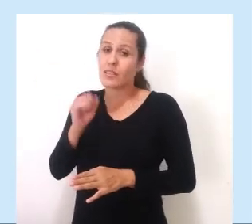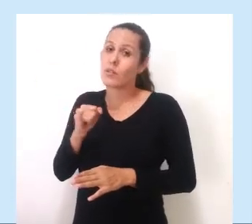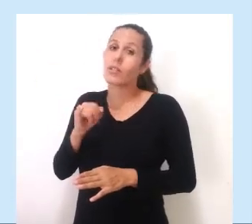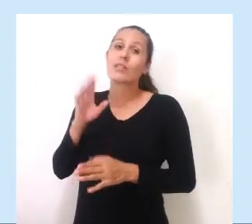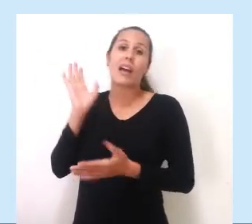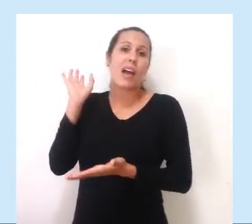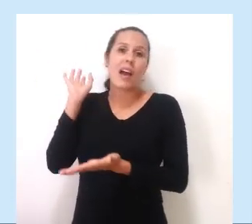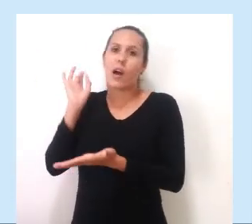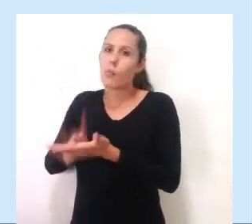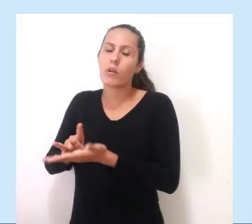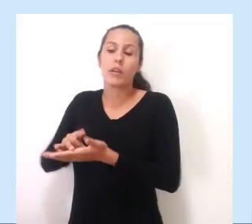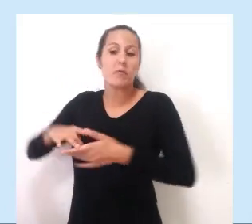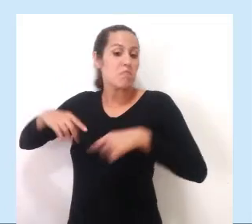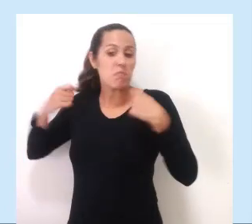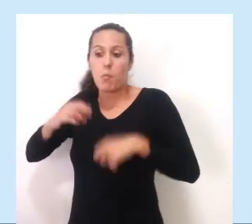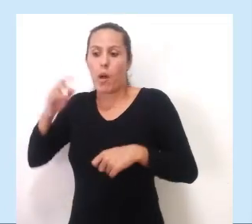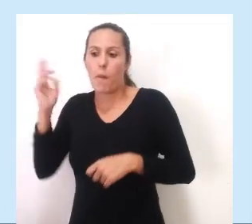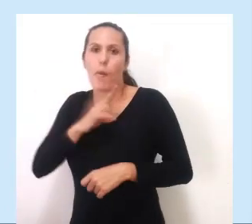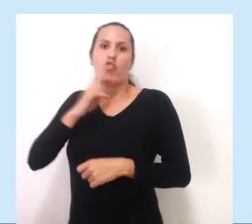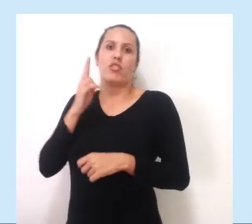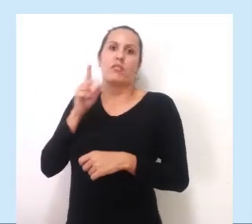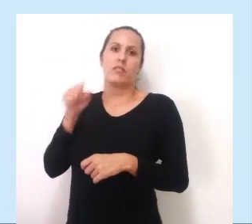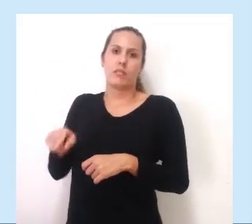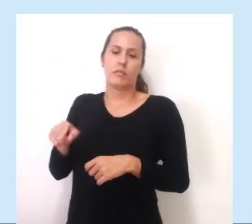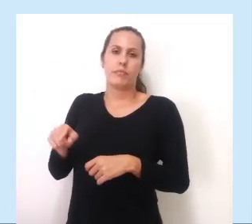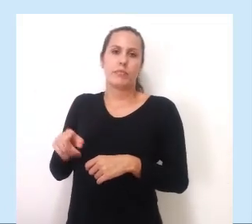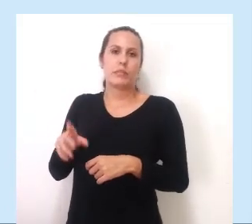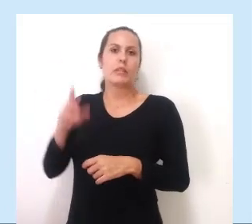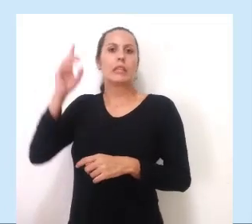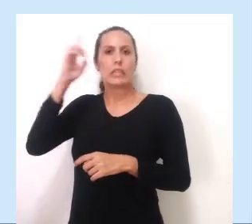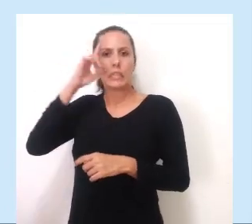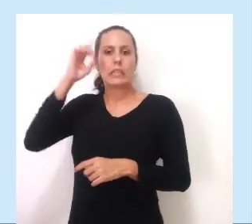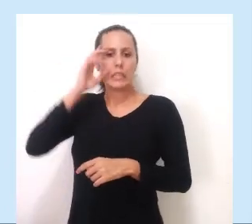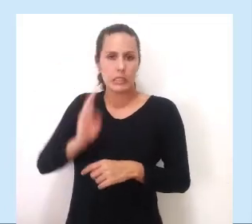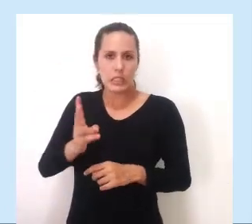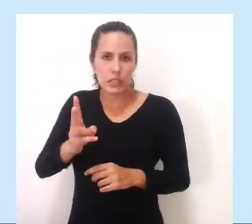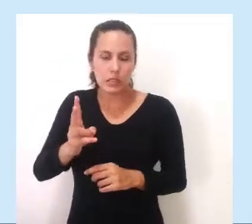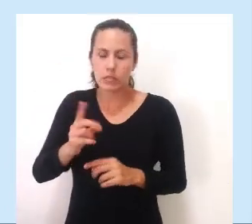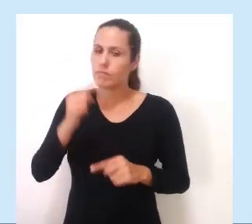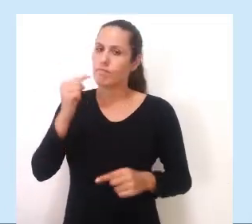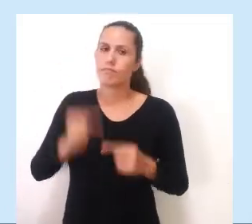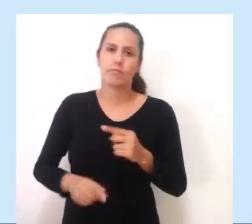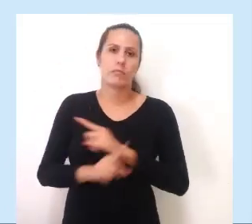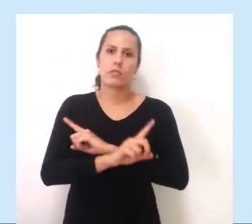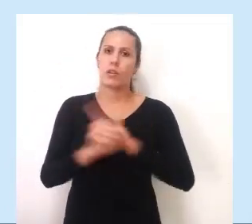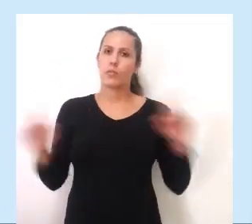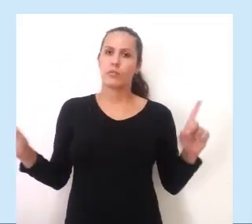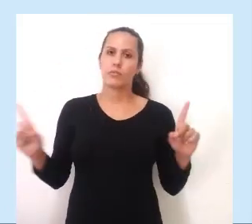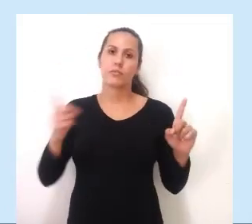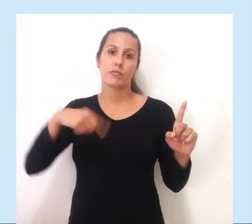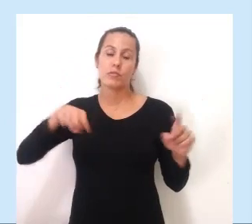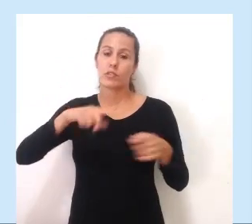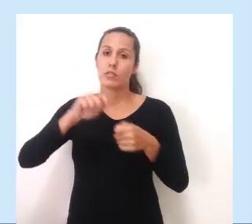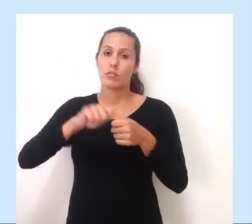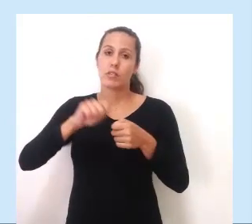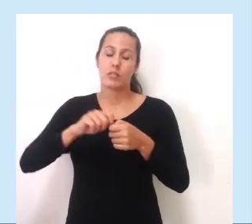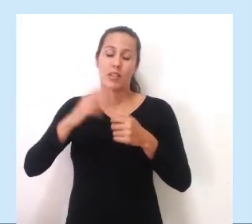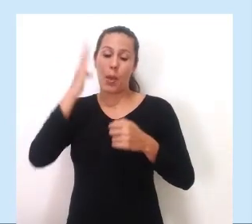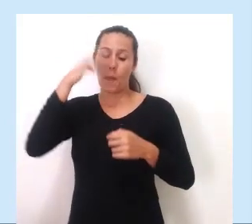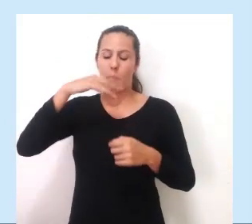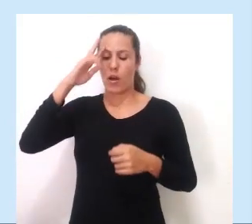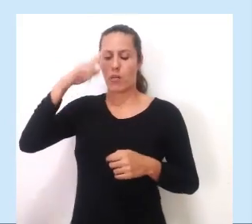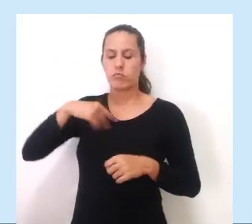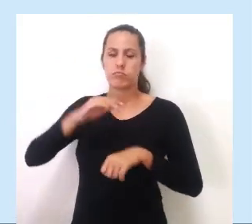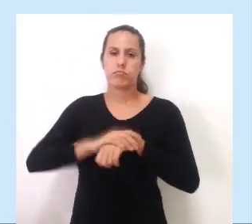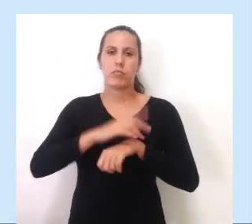de emergência quando realmente for uma emergência. Não pode ser de uso contínuo. Vocês